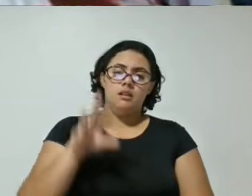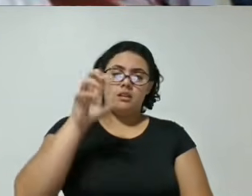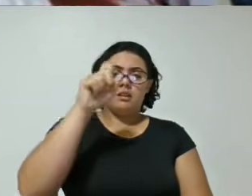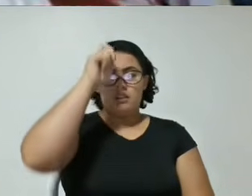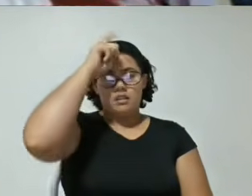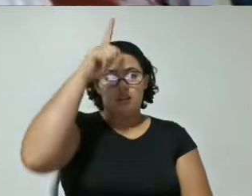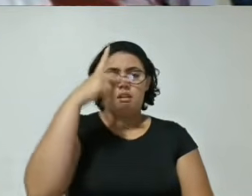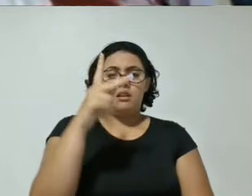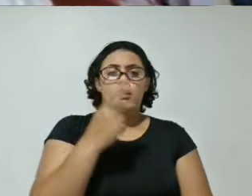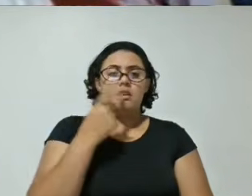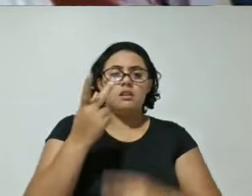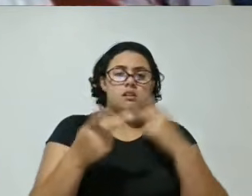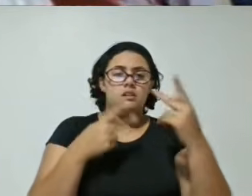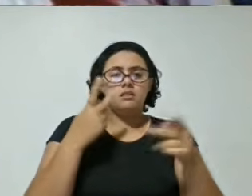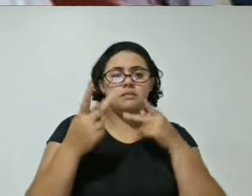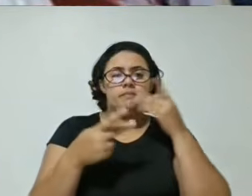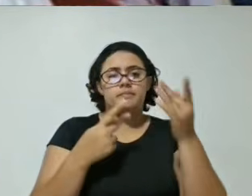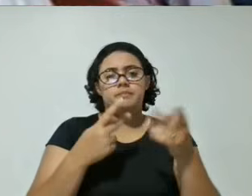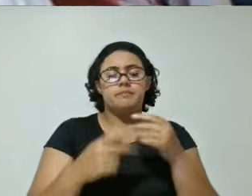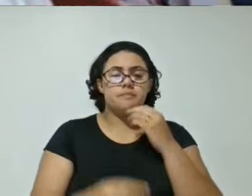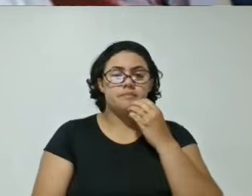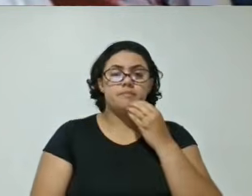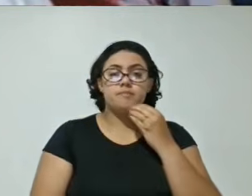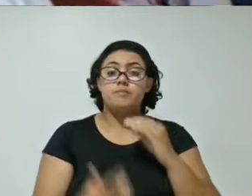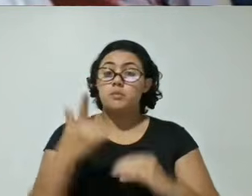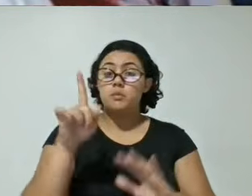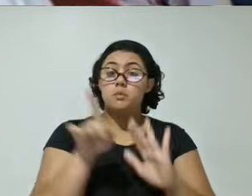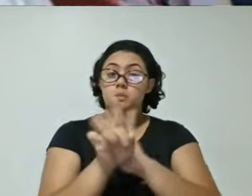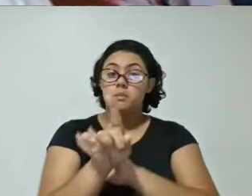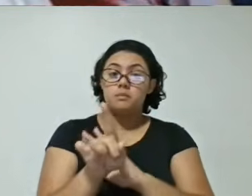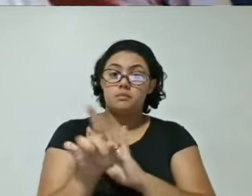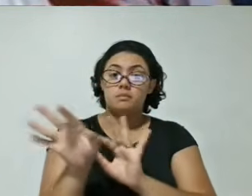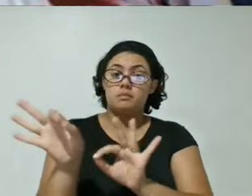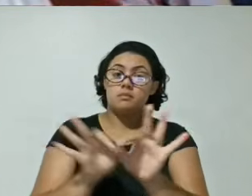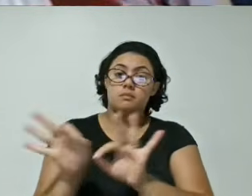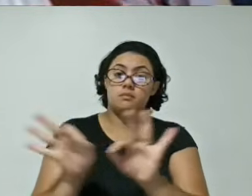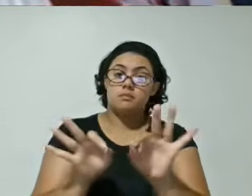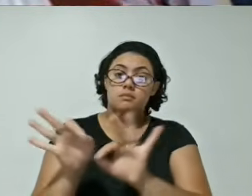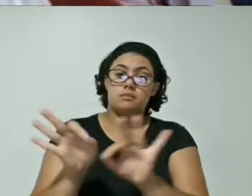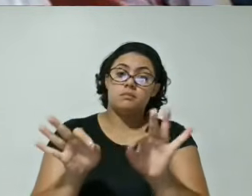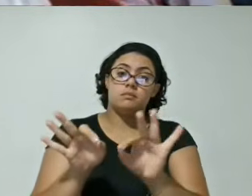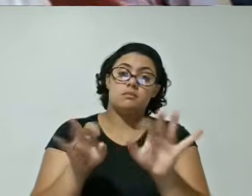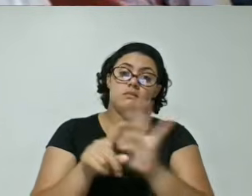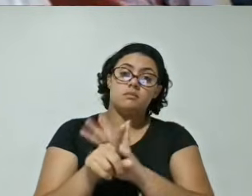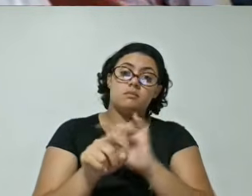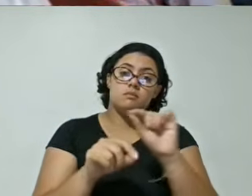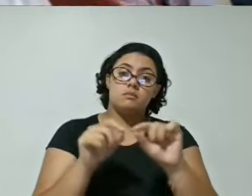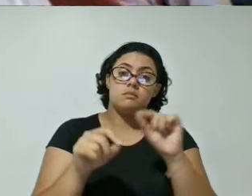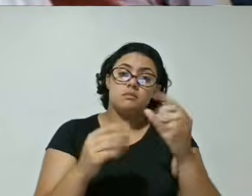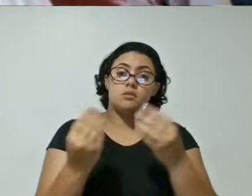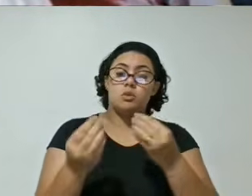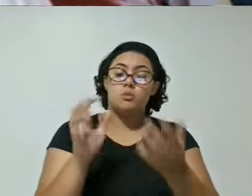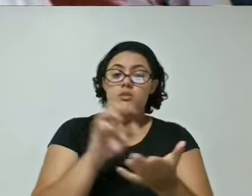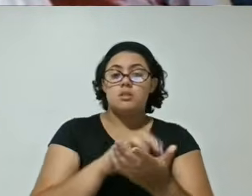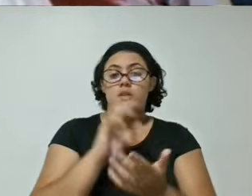sua fala, a próxima pergunta que eu tenho aqui para você era como o Centro Cultural ele